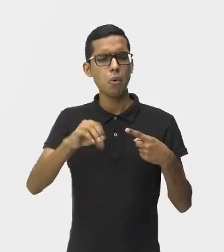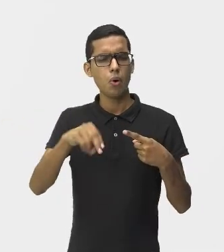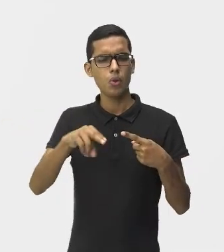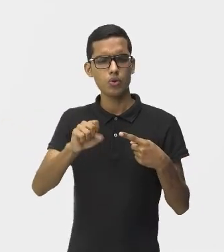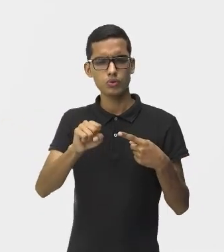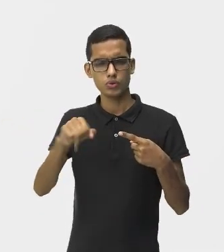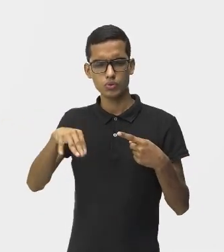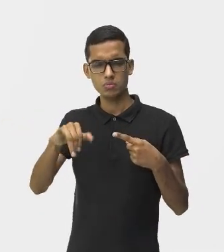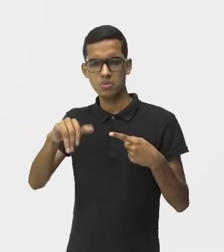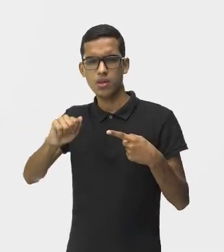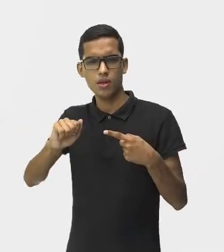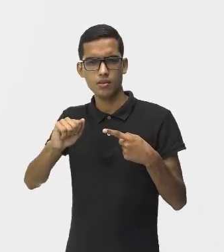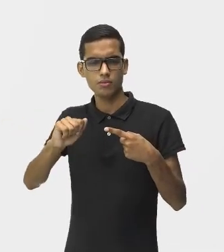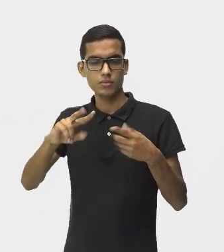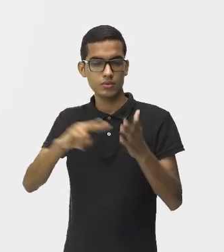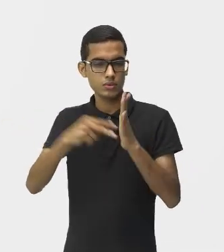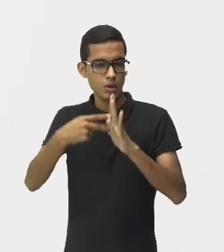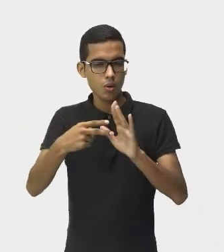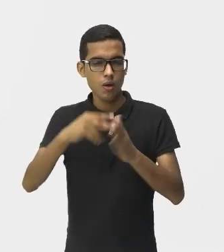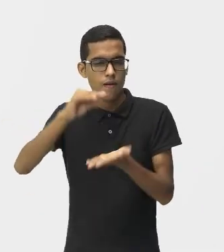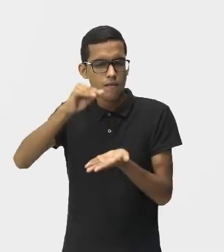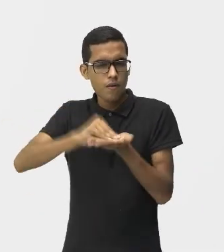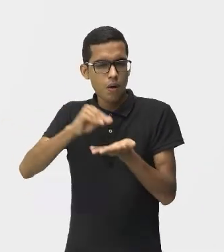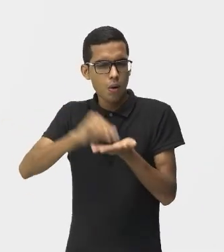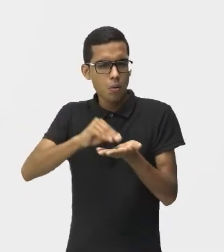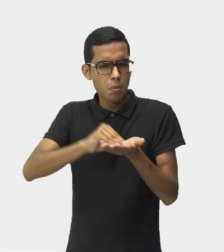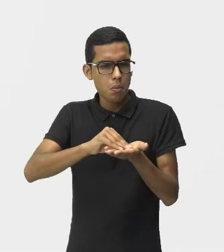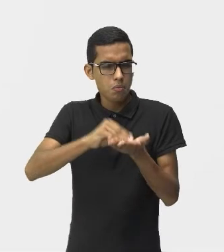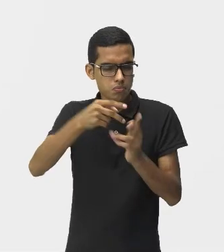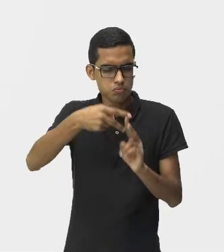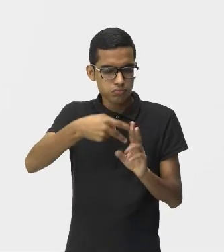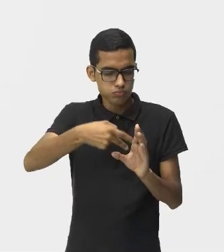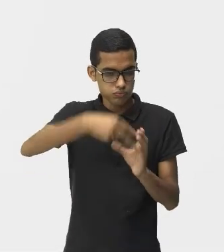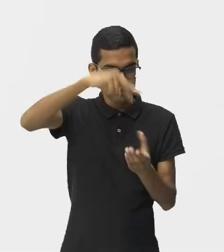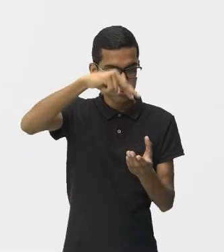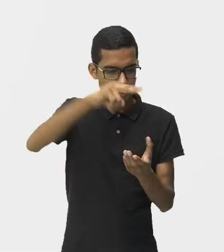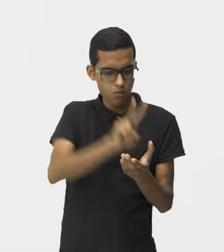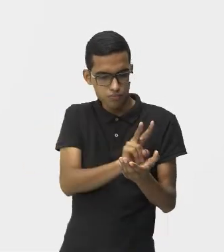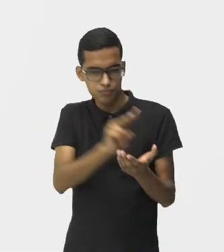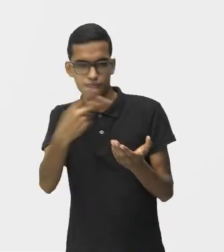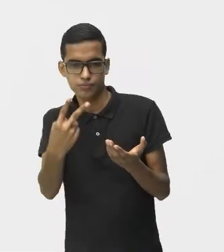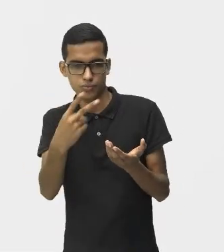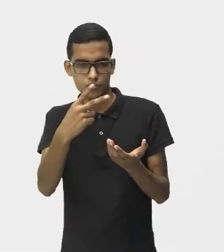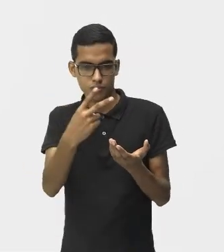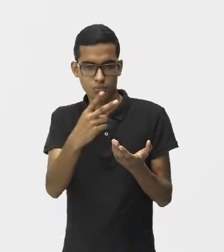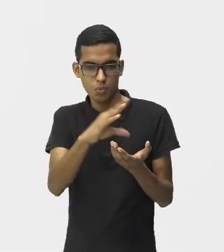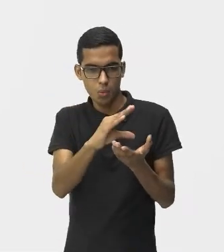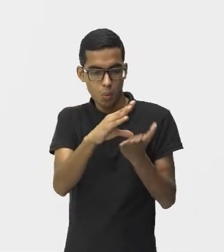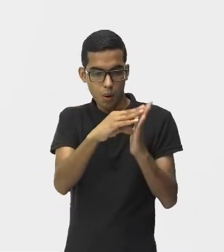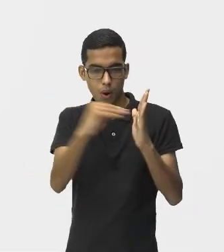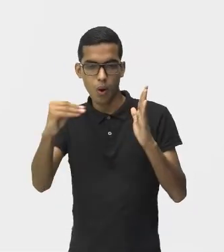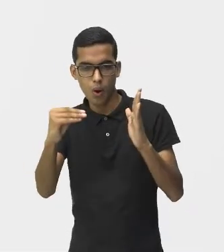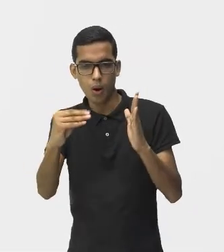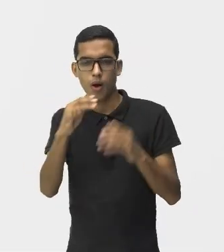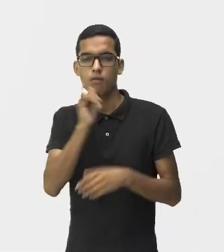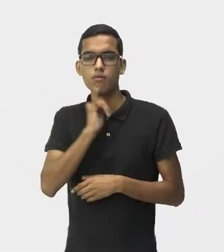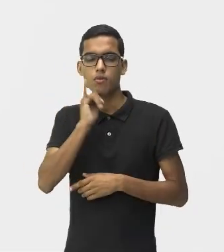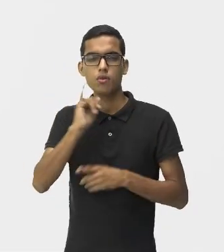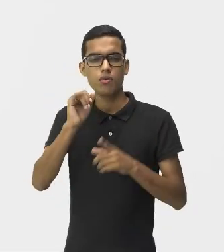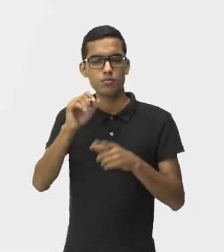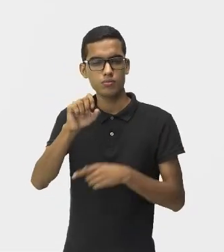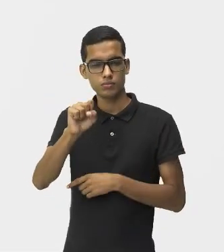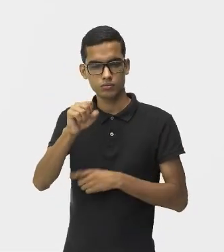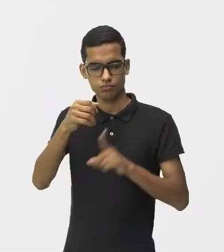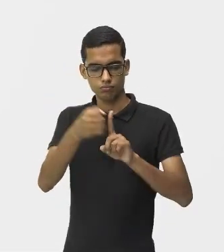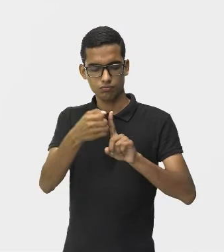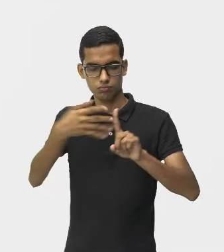ausência de uma cópia desse cromossomo, como por exemplo a síndrome de Turner, né, que acomete ali mulheres.